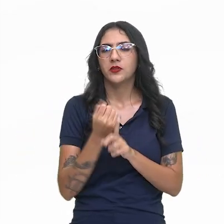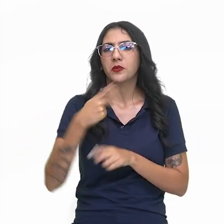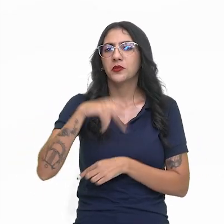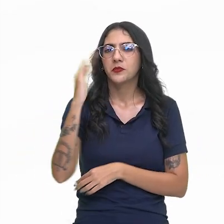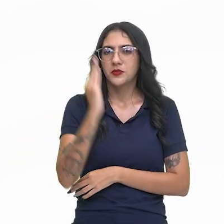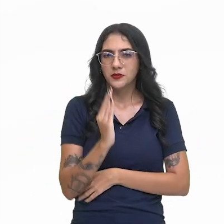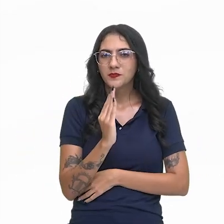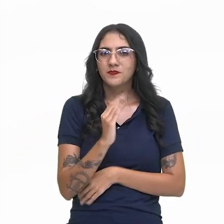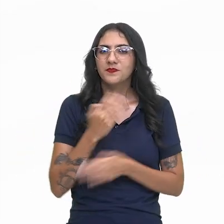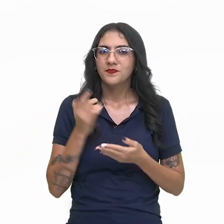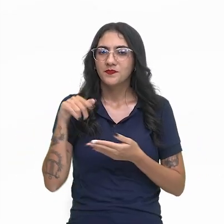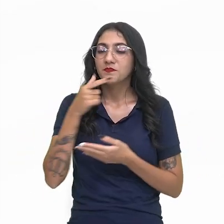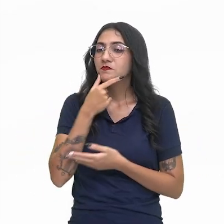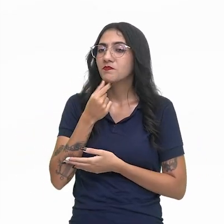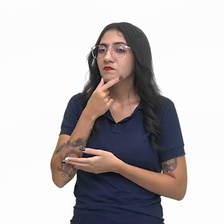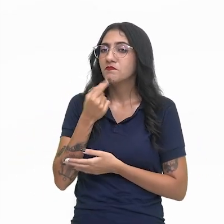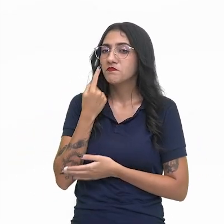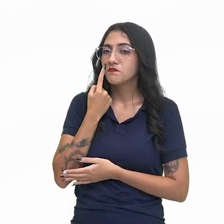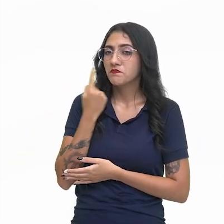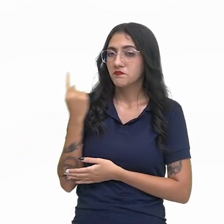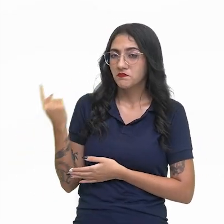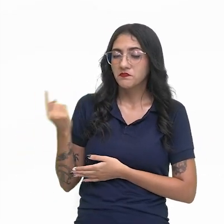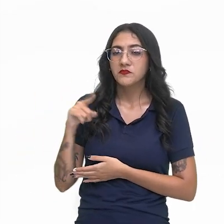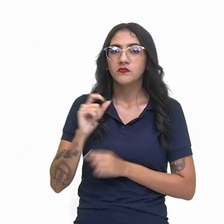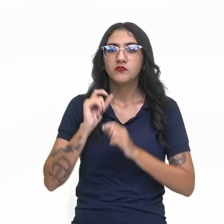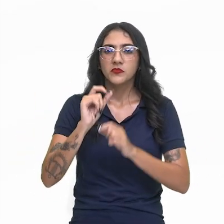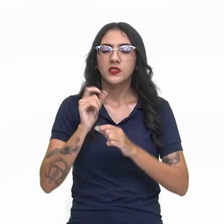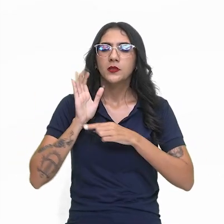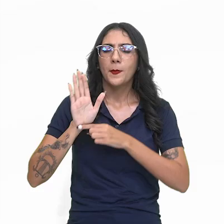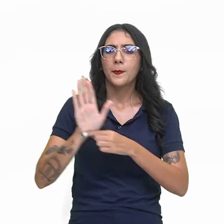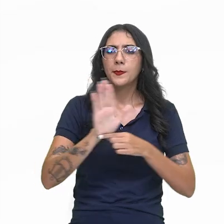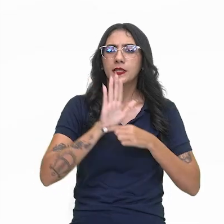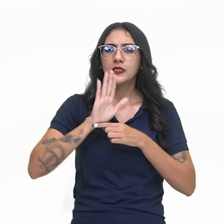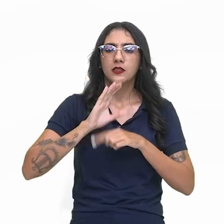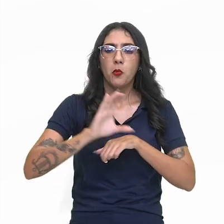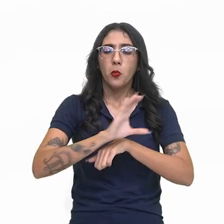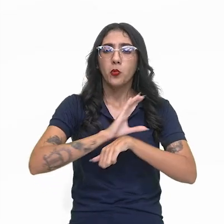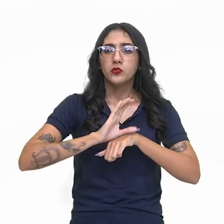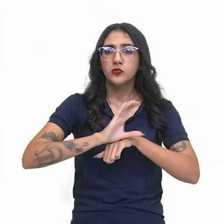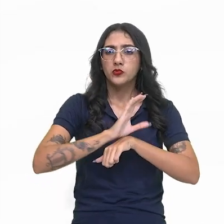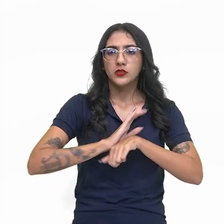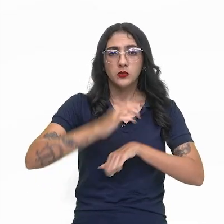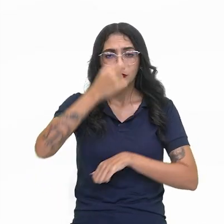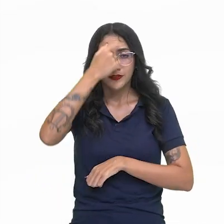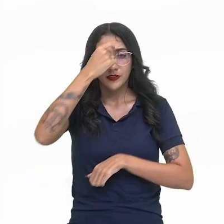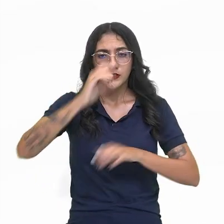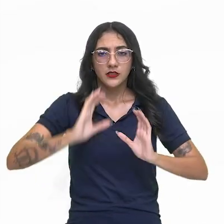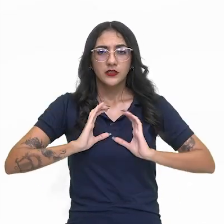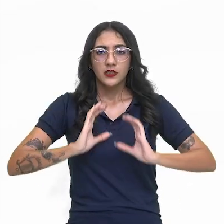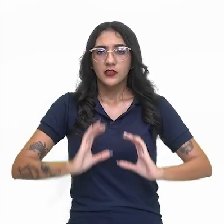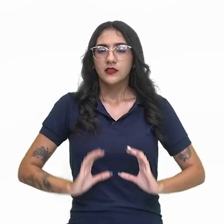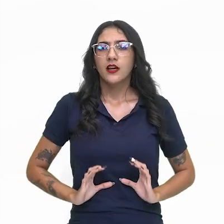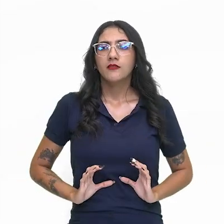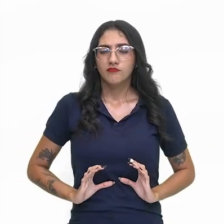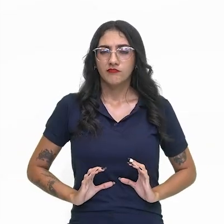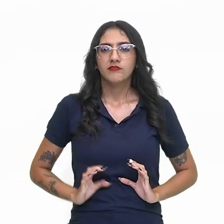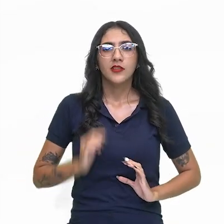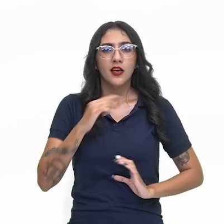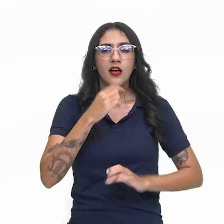Ulisses Guimarães está segurando o que a gente vai chamar de Constituição Cidadã, ou seja, a Constituição de